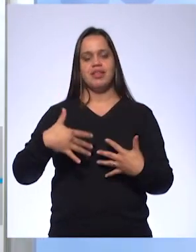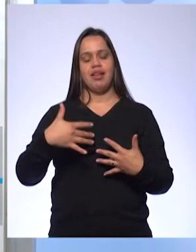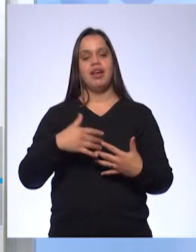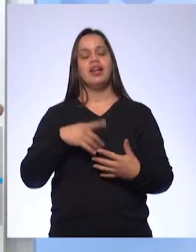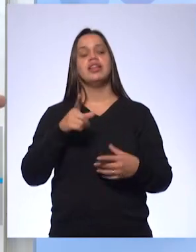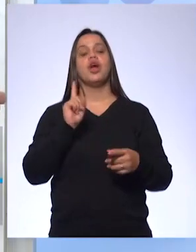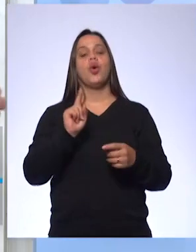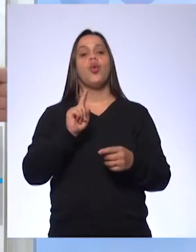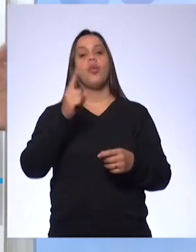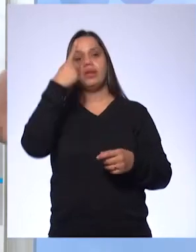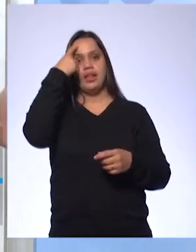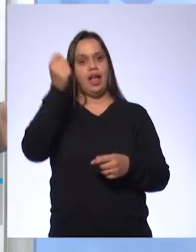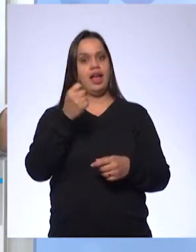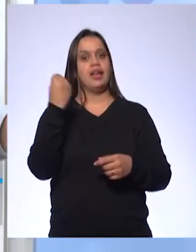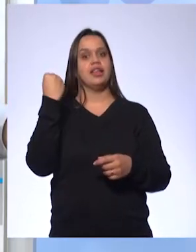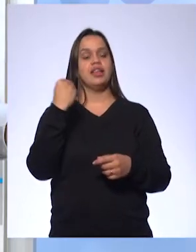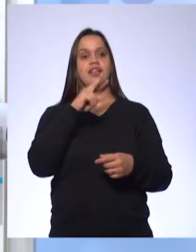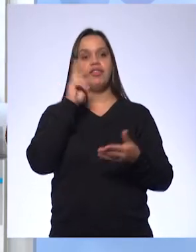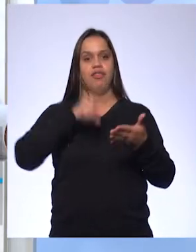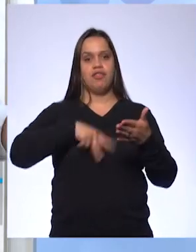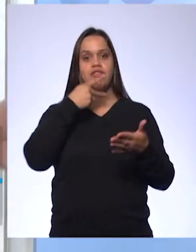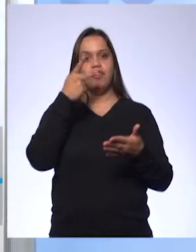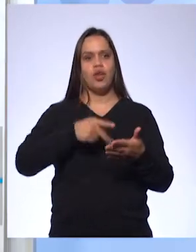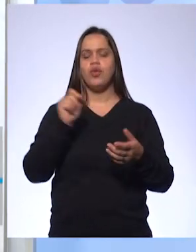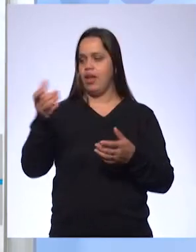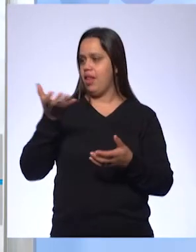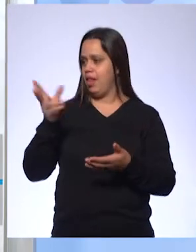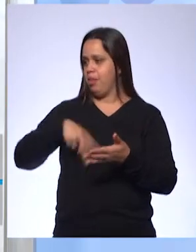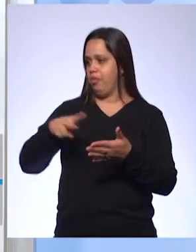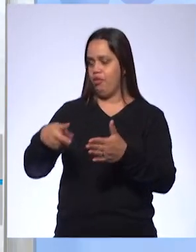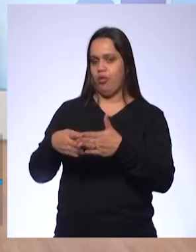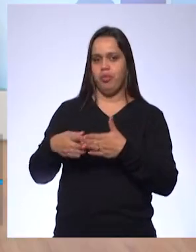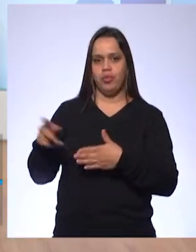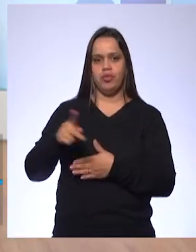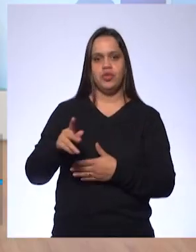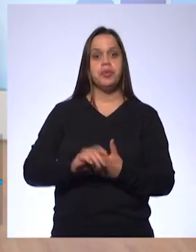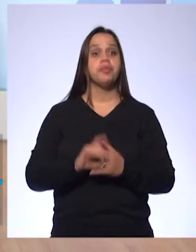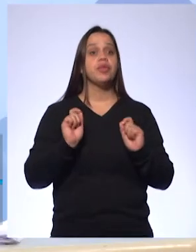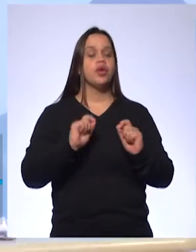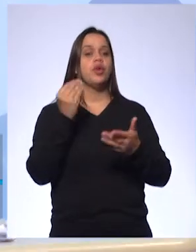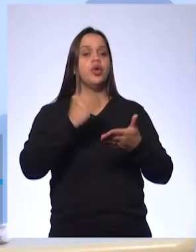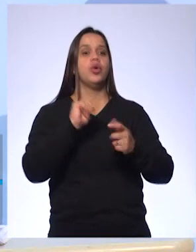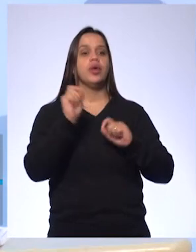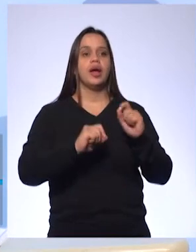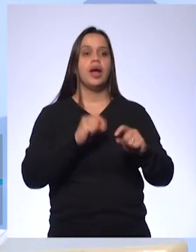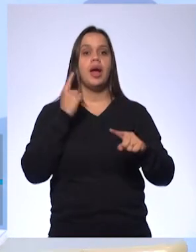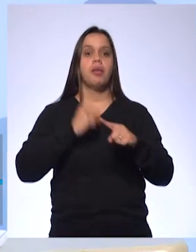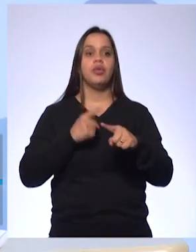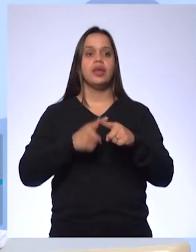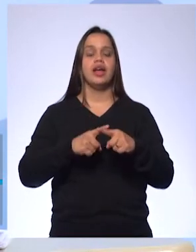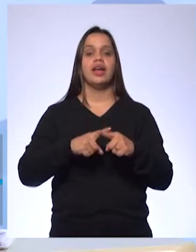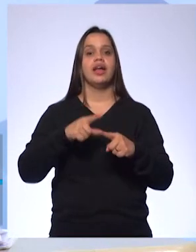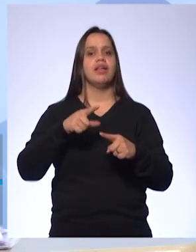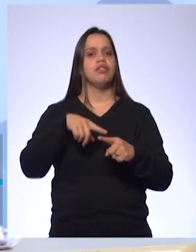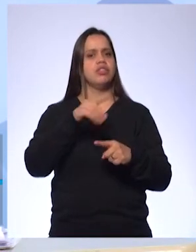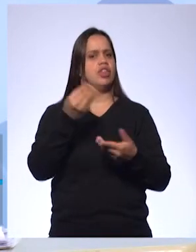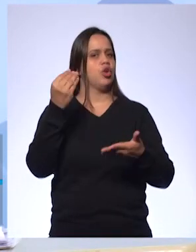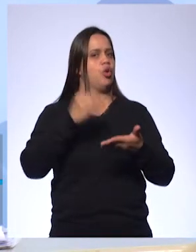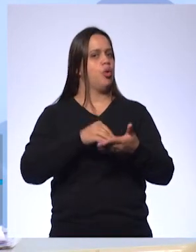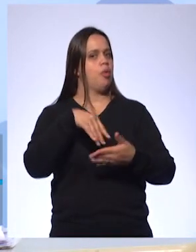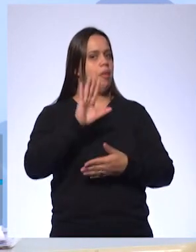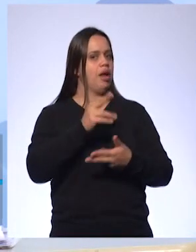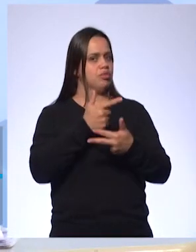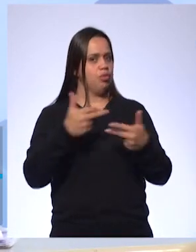hipóteses que foram levantadas, aí o professor vai ler algumas aqui. Quer ler, professor Edjoel? Algumas? sim, colocaram que você colocou mais algum ingrediente, a Ana Ah,